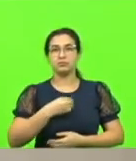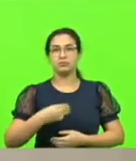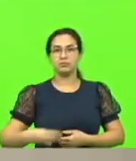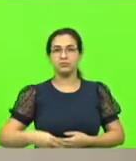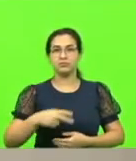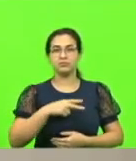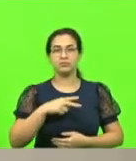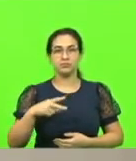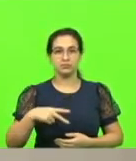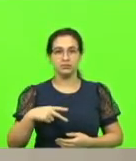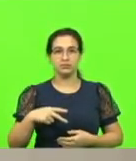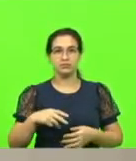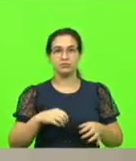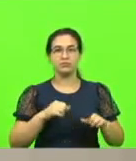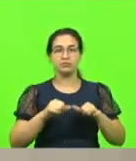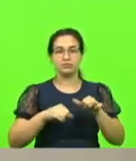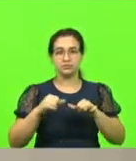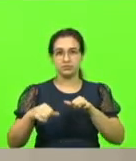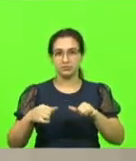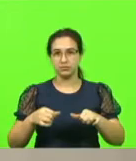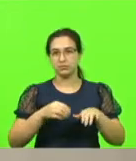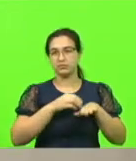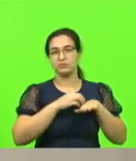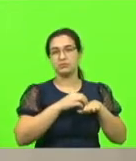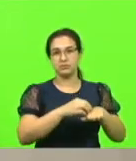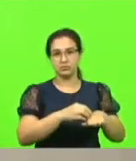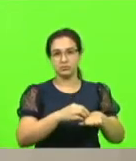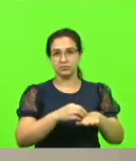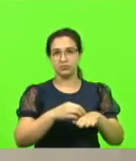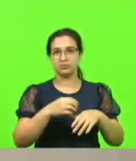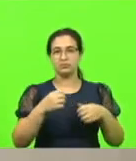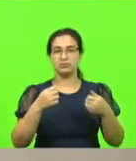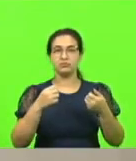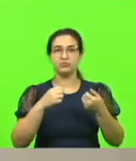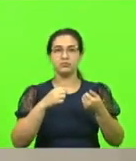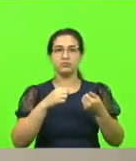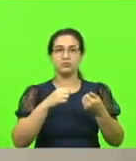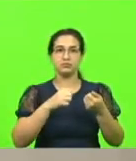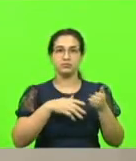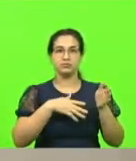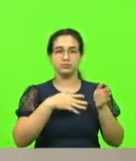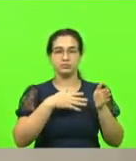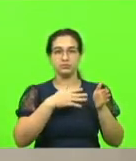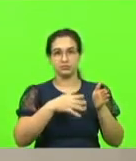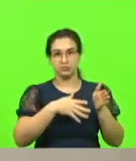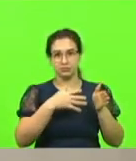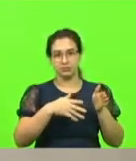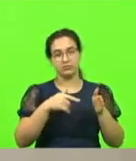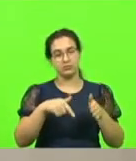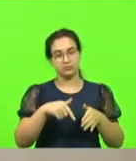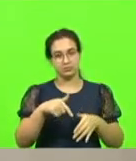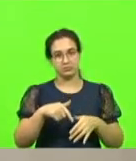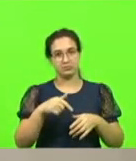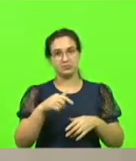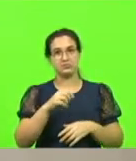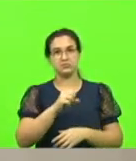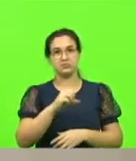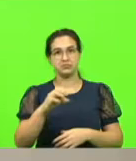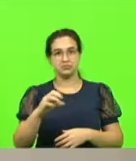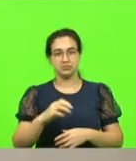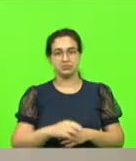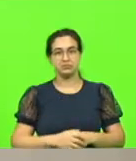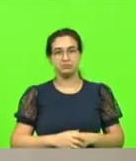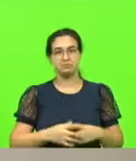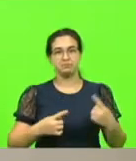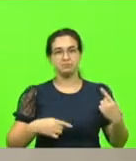para regularização do transporte rodoviário intermunicipal público de passageiros. Em discussão. Não havendo quem queira discutir, em votação, deputados